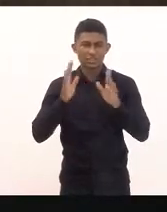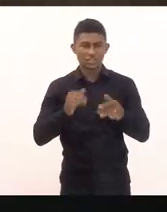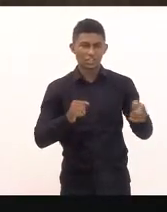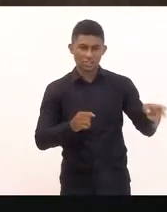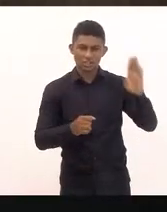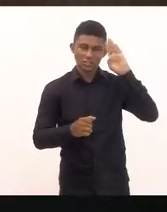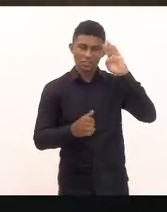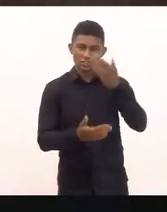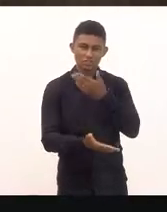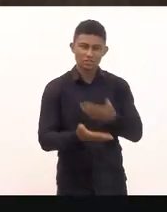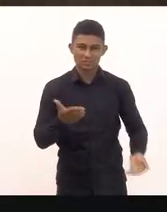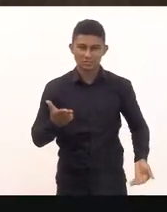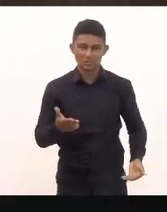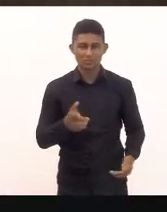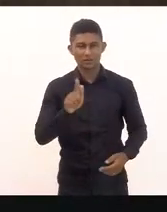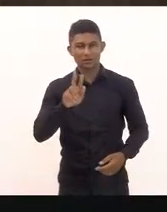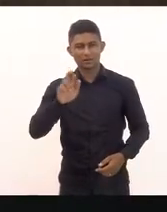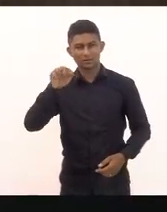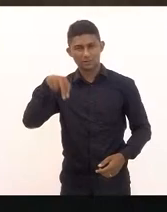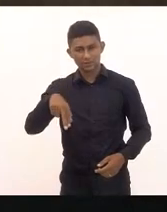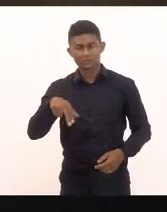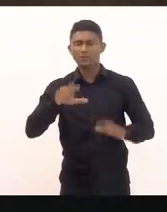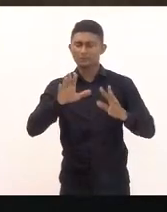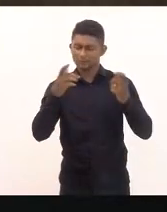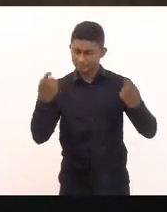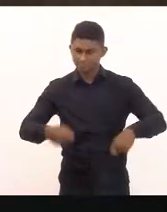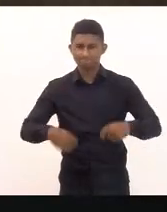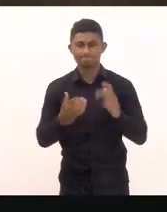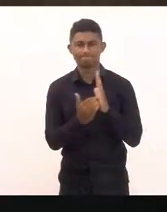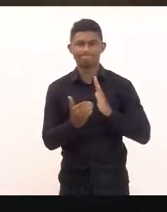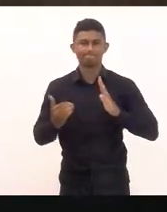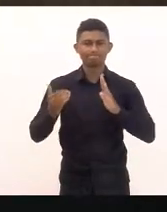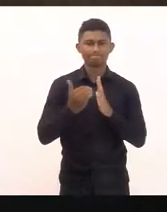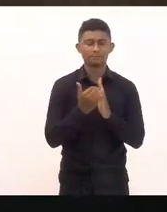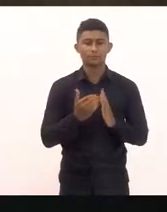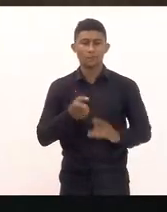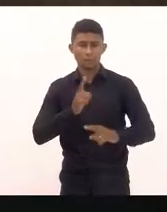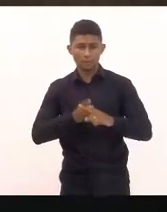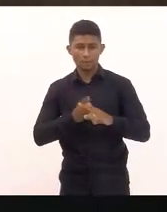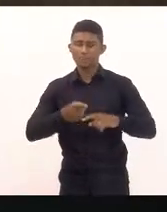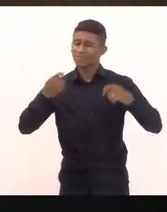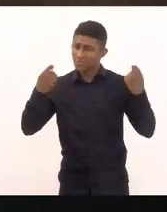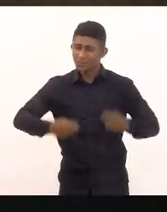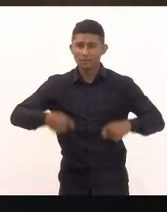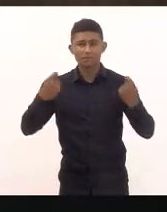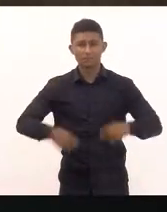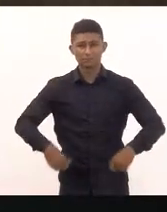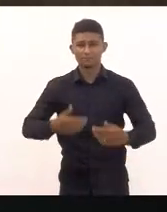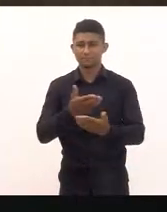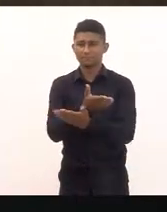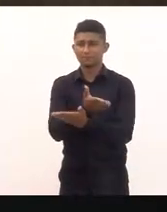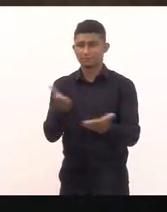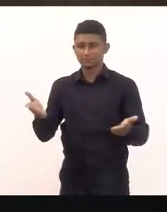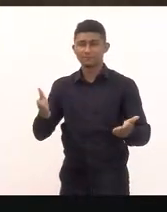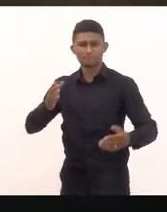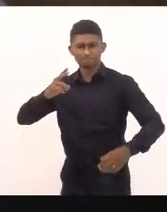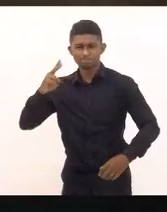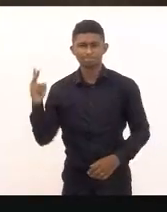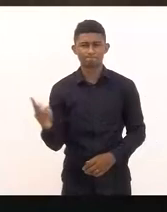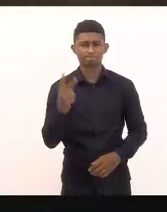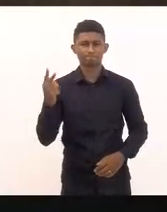muitas outras coisas que a GRAM que veio aí, mas nós precisamos de muito mais, porque nós precisamos valorizar esses heróis